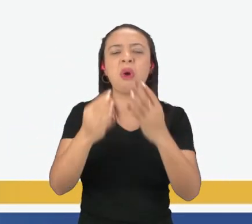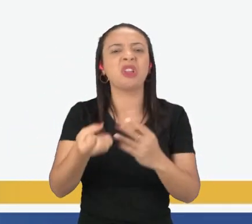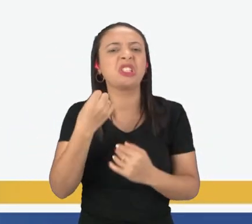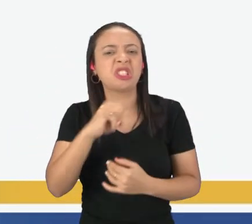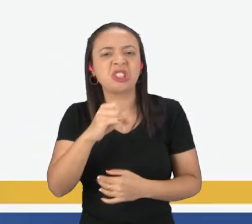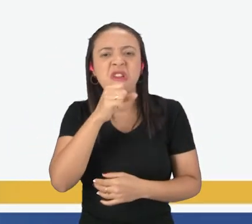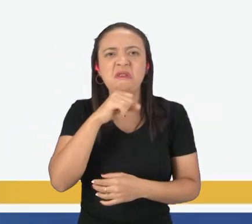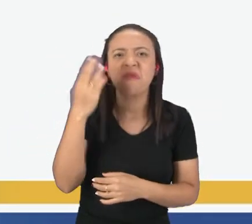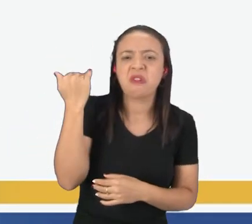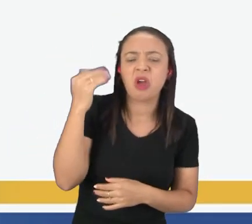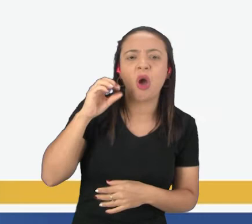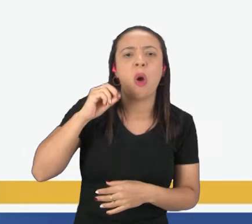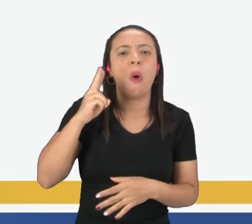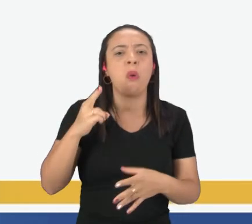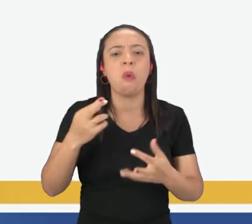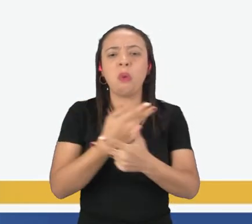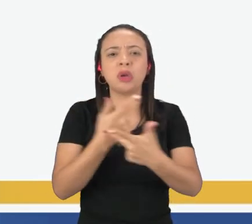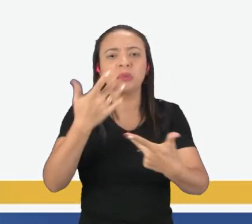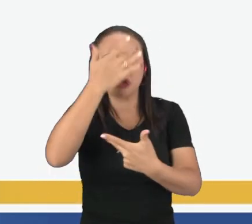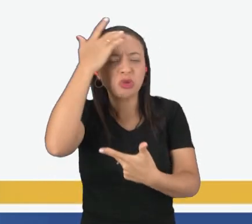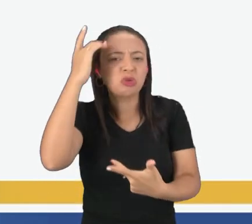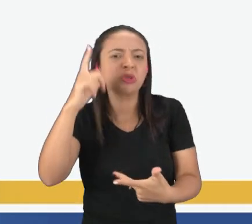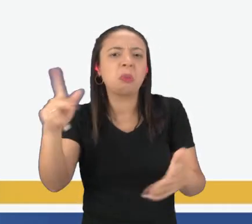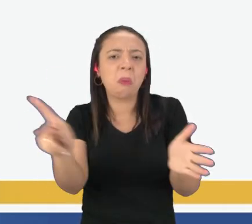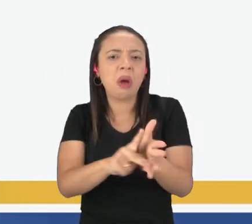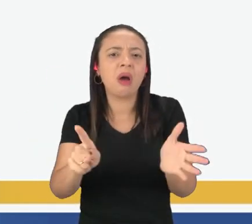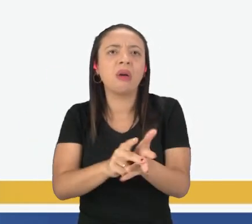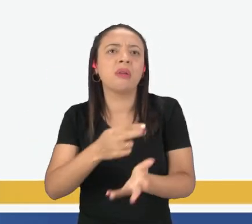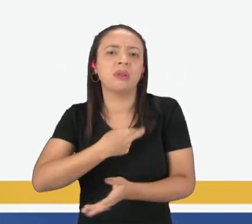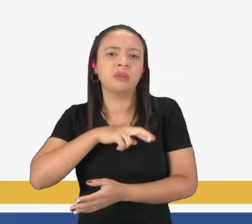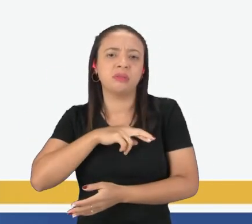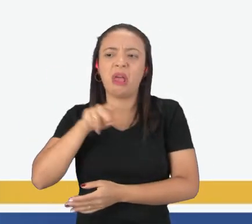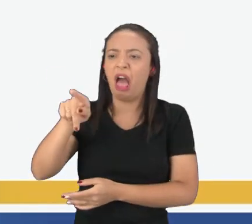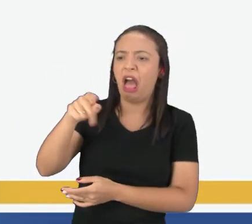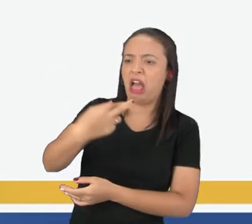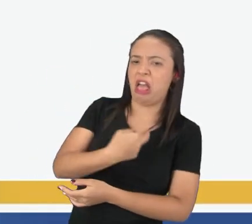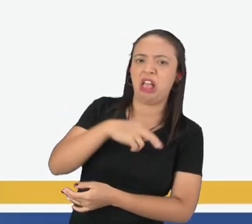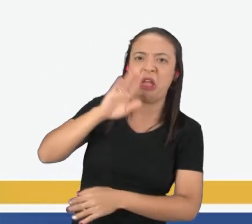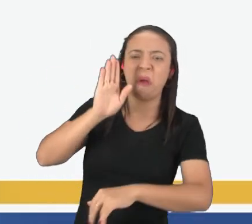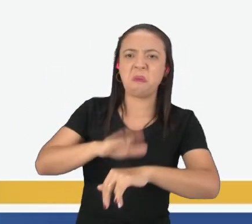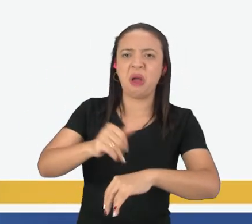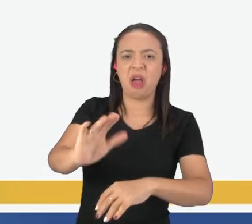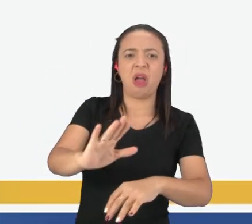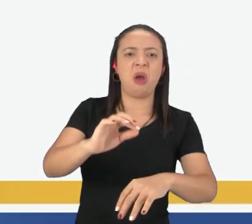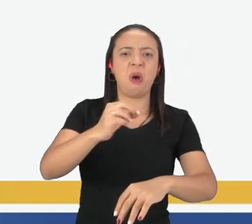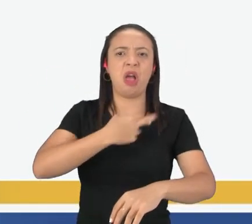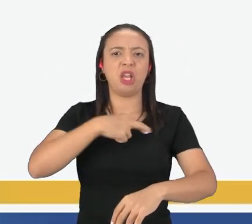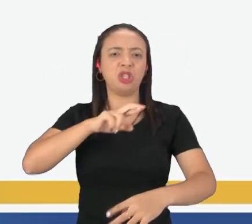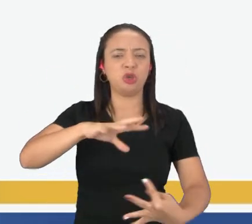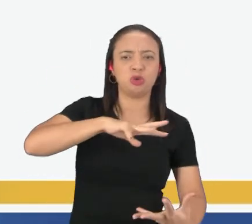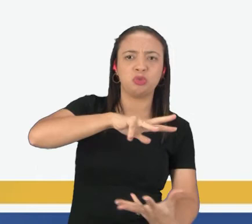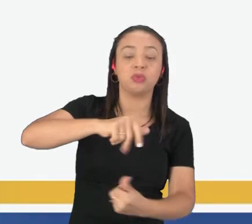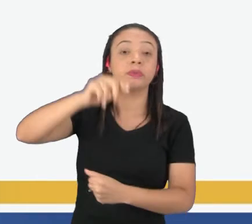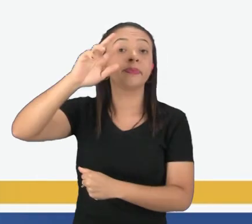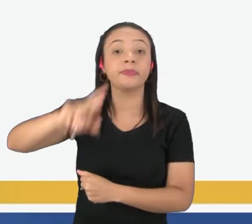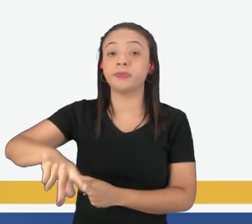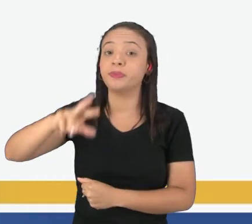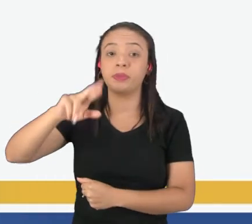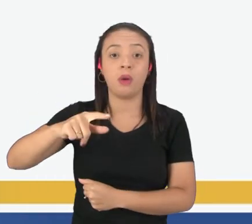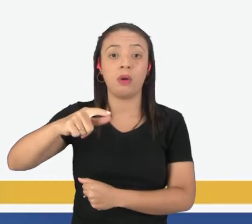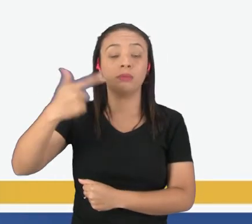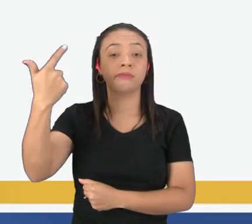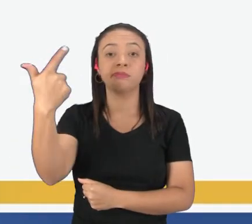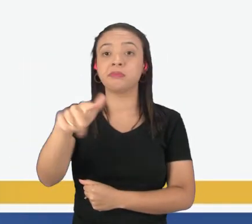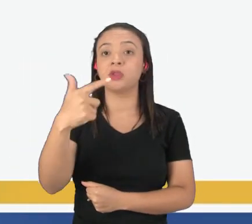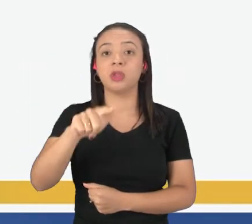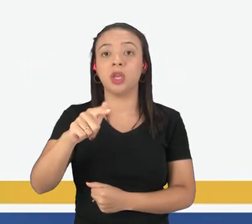Independentemente da antiguidade, da abrangência, da quantidade de adeptos. Ah, aquela religião é a maior religião do mundo. Não existe maior